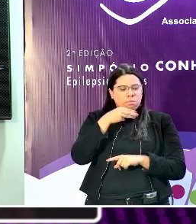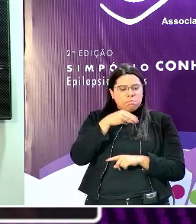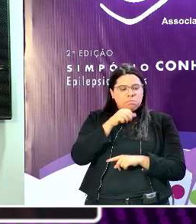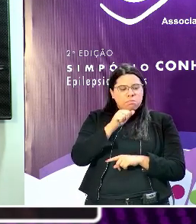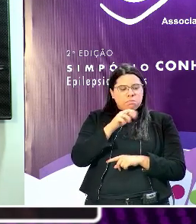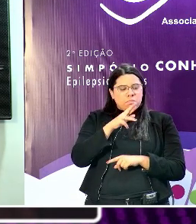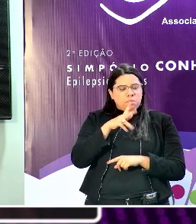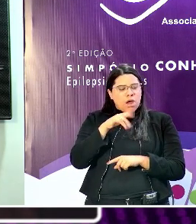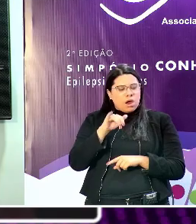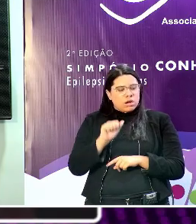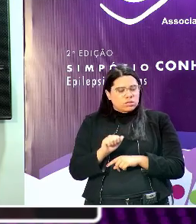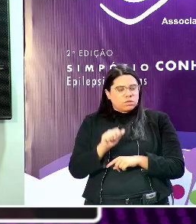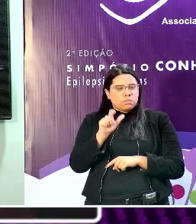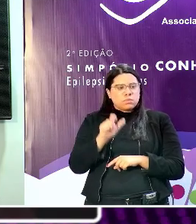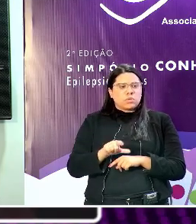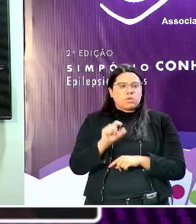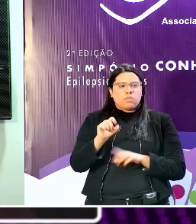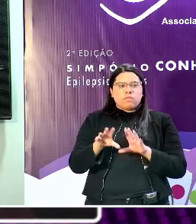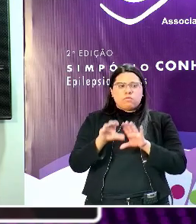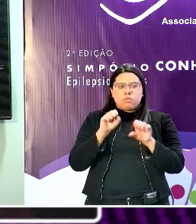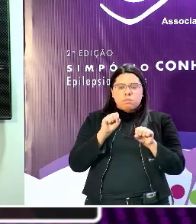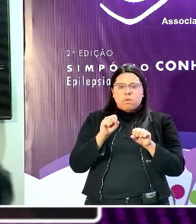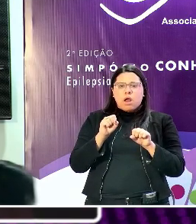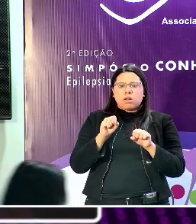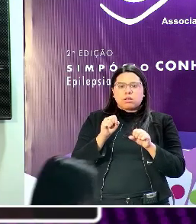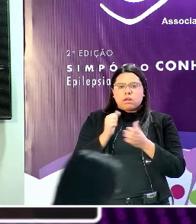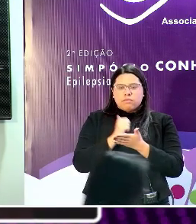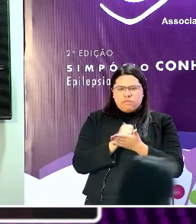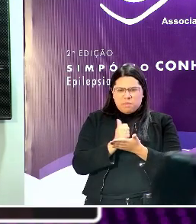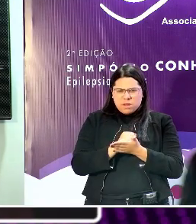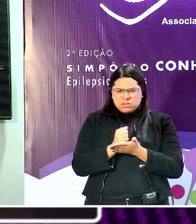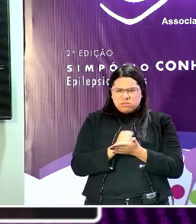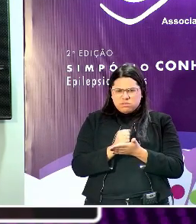de neurofarmacologia na Universidade de Brasília.